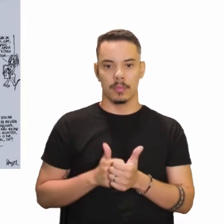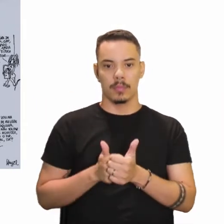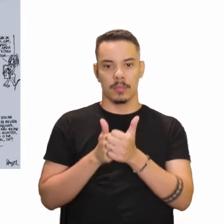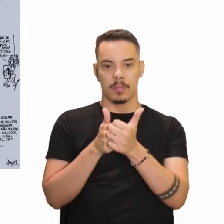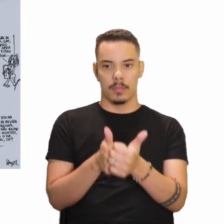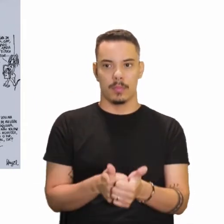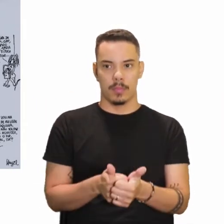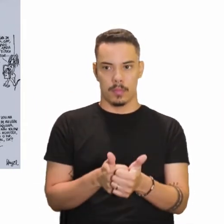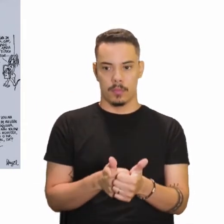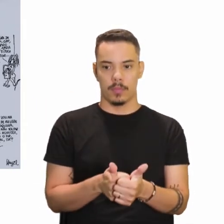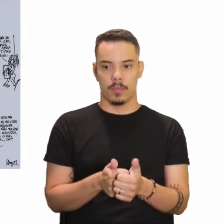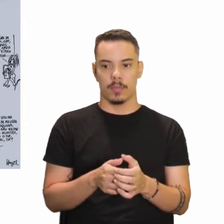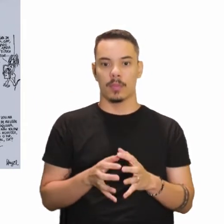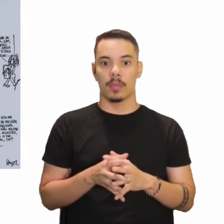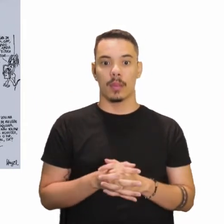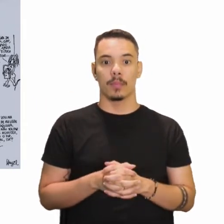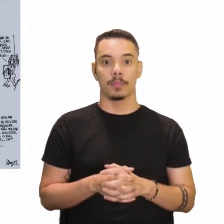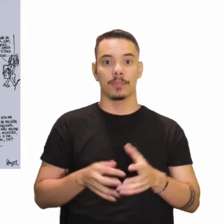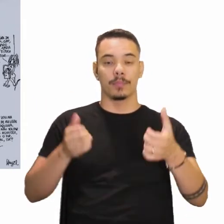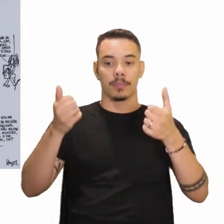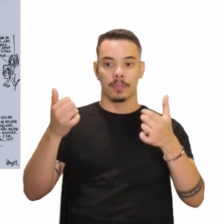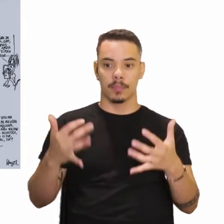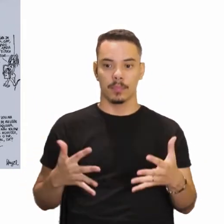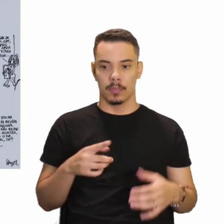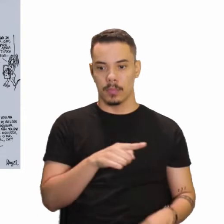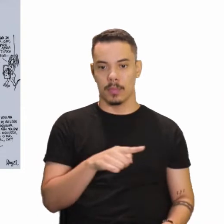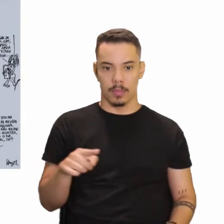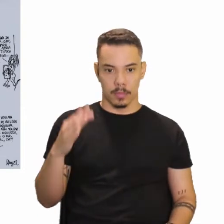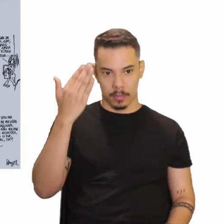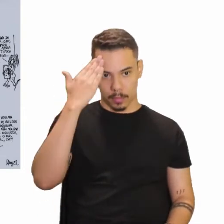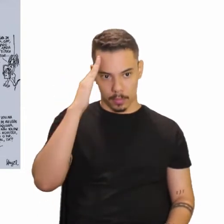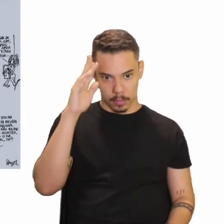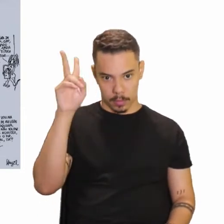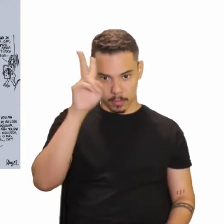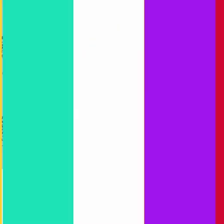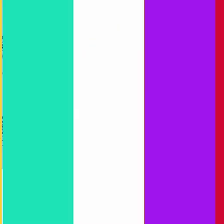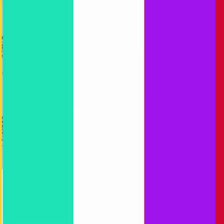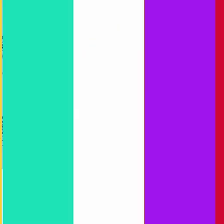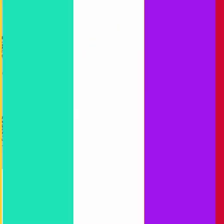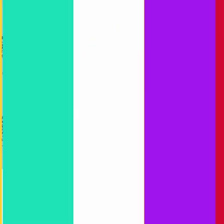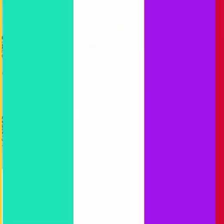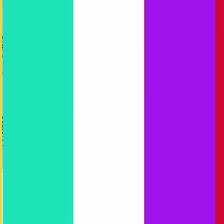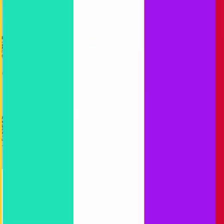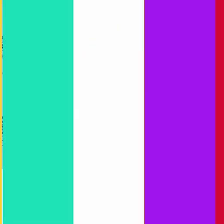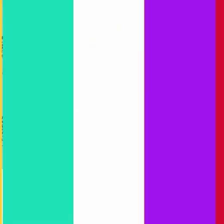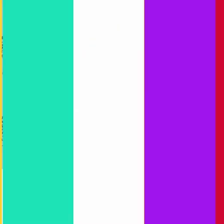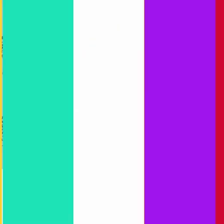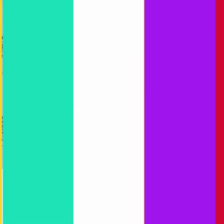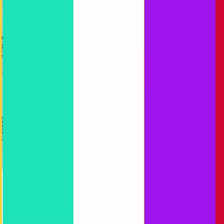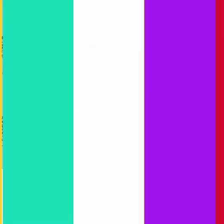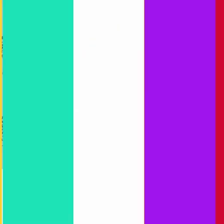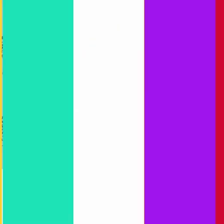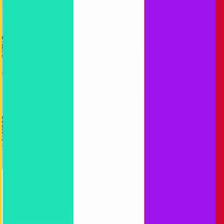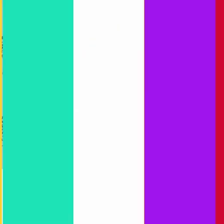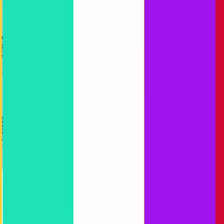de um box que explica né para entender a história o príncipe encantado reclama